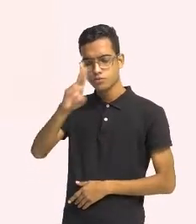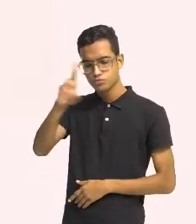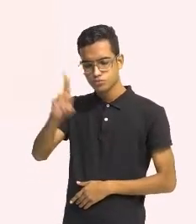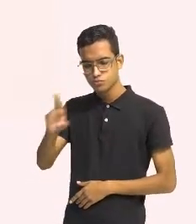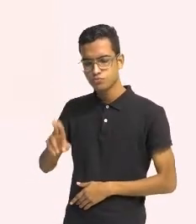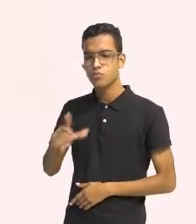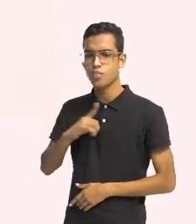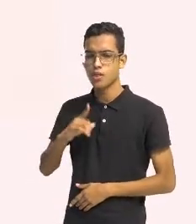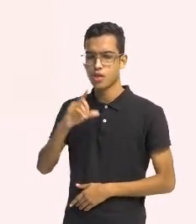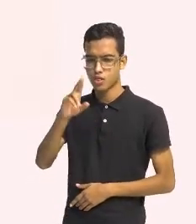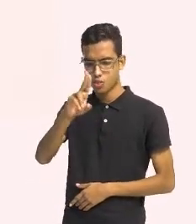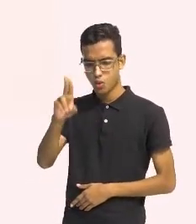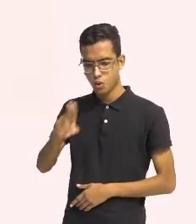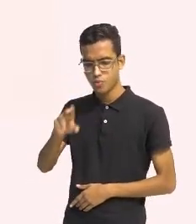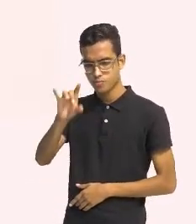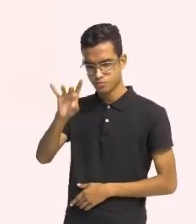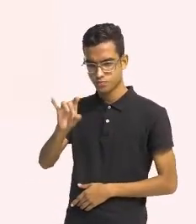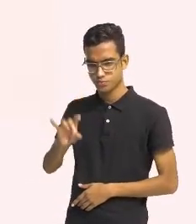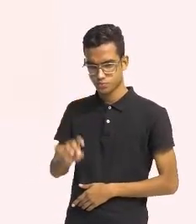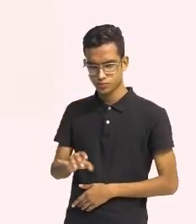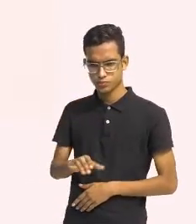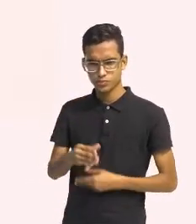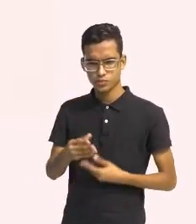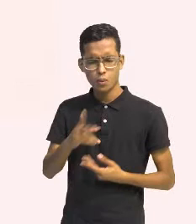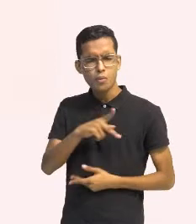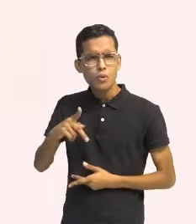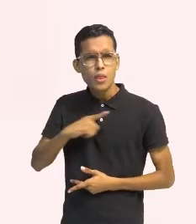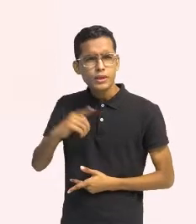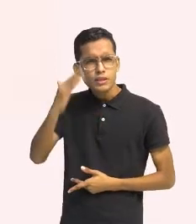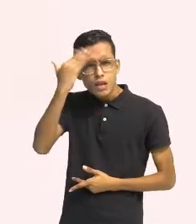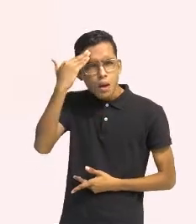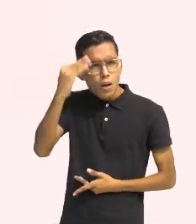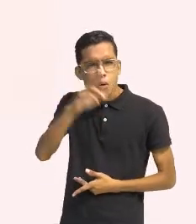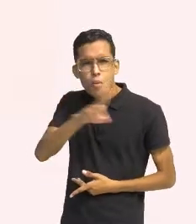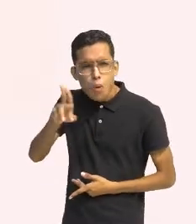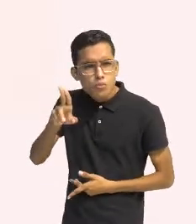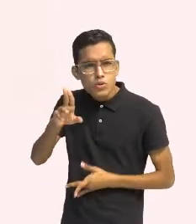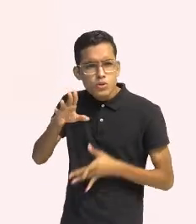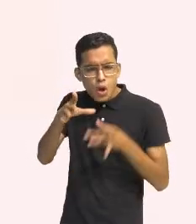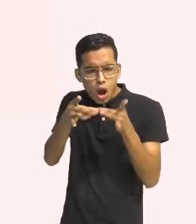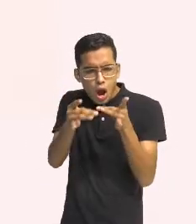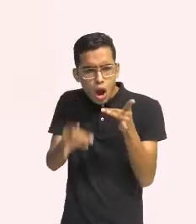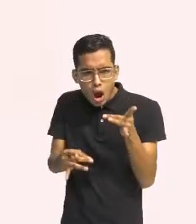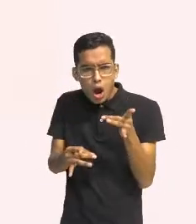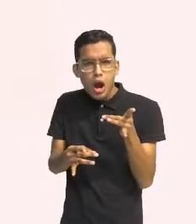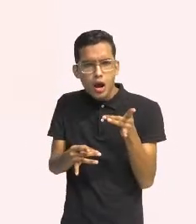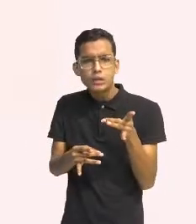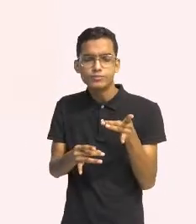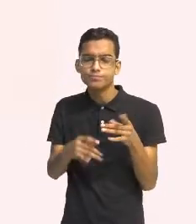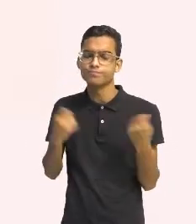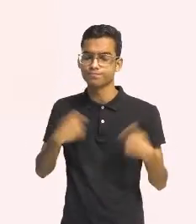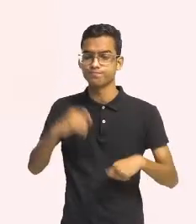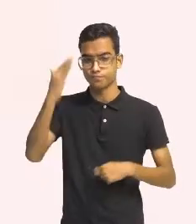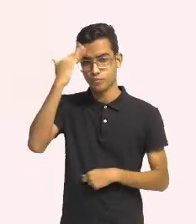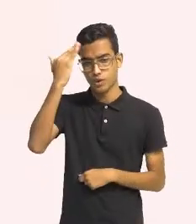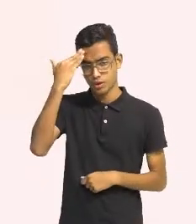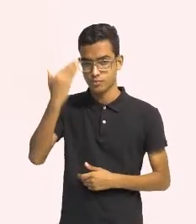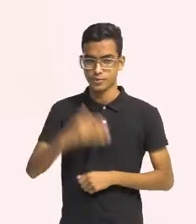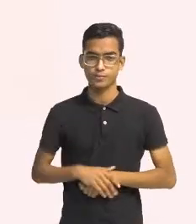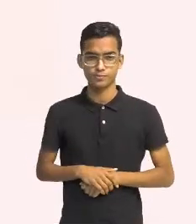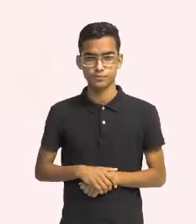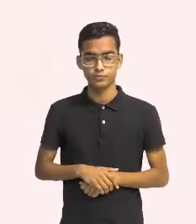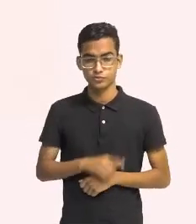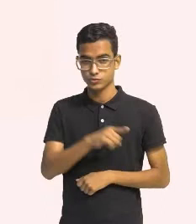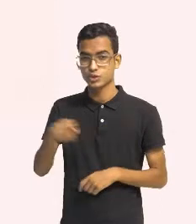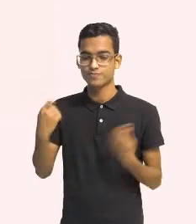ramificações. Professora, eu vou ter que saber esse nome? Ai, gente, vai ter que saber. Não tem para onde correr. Não tenho que eu possa falar para vocês, mas